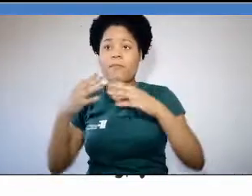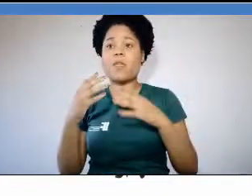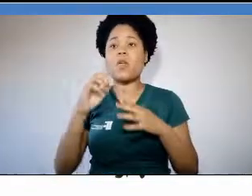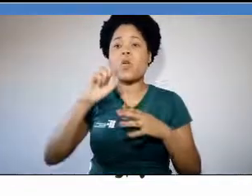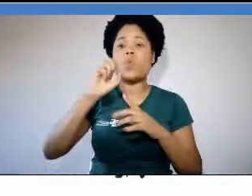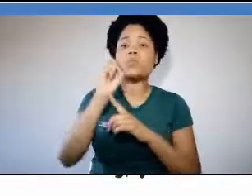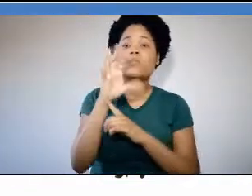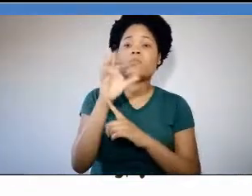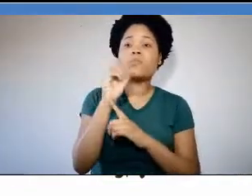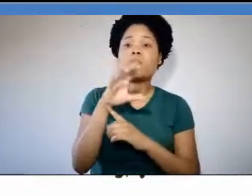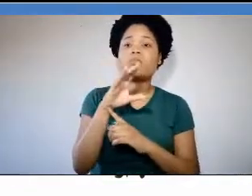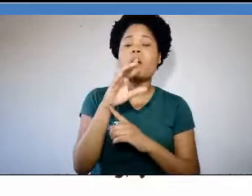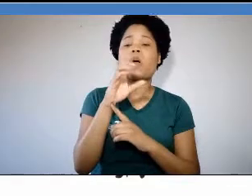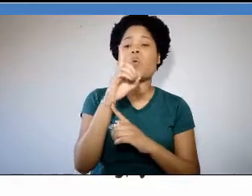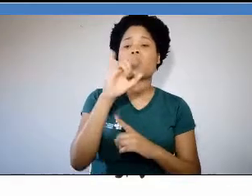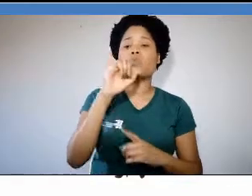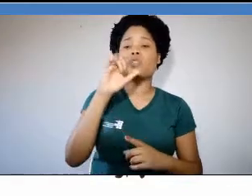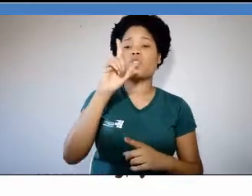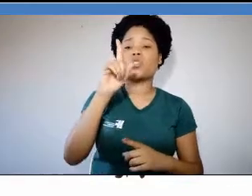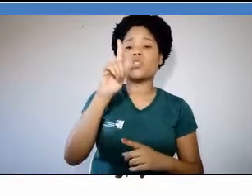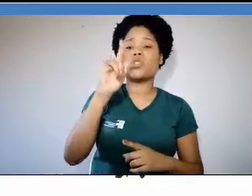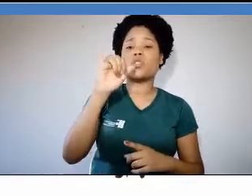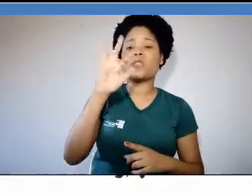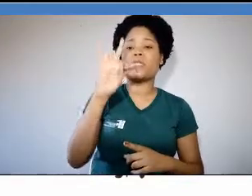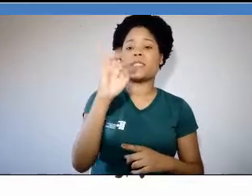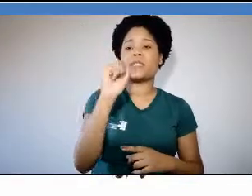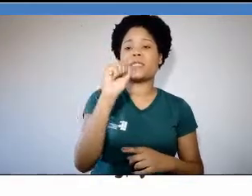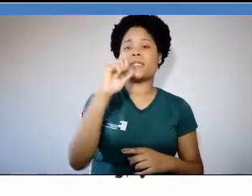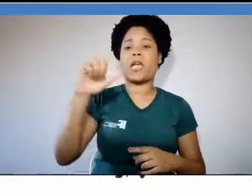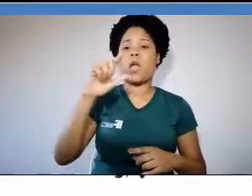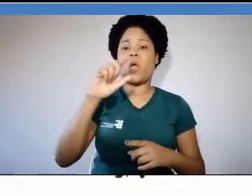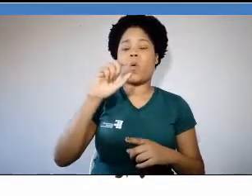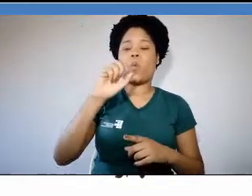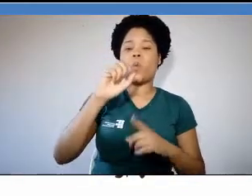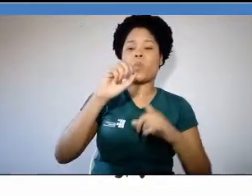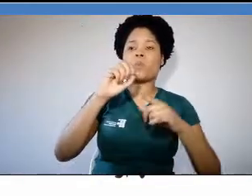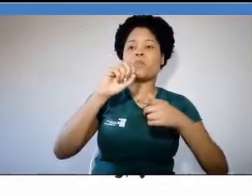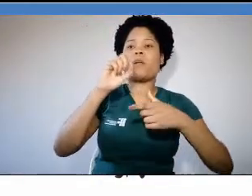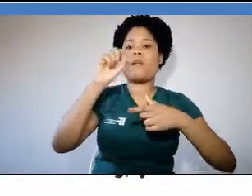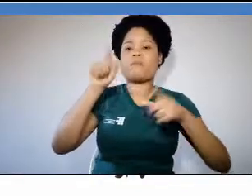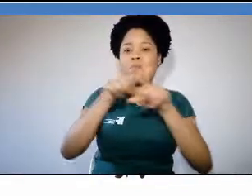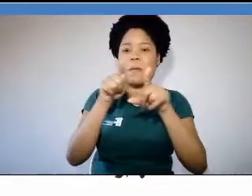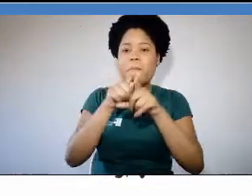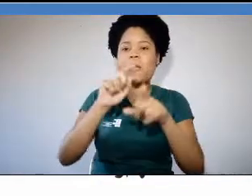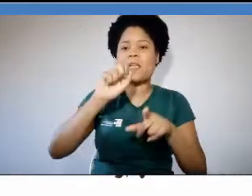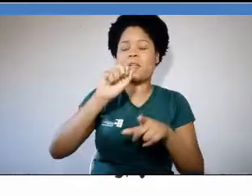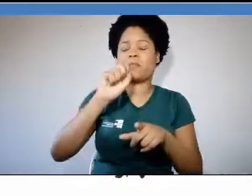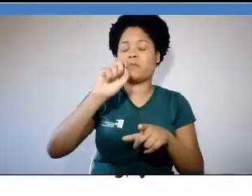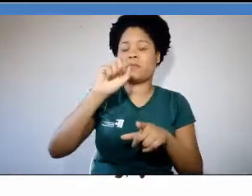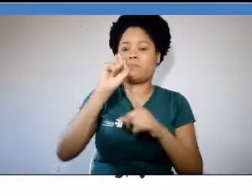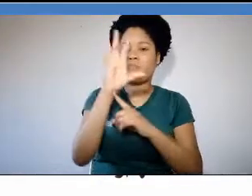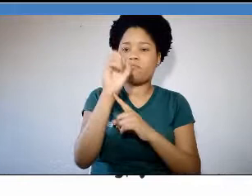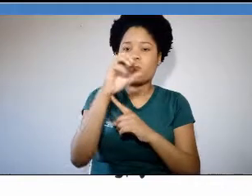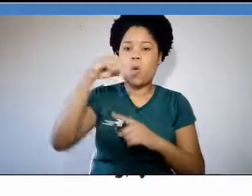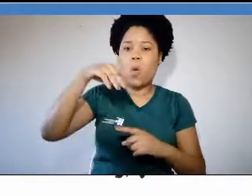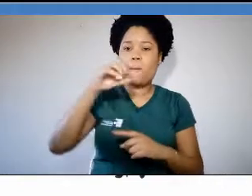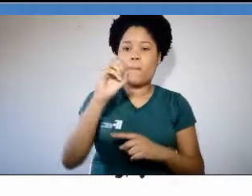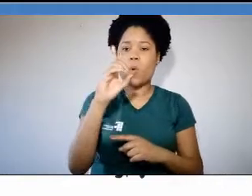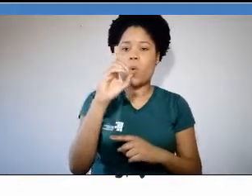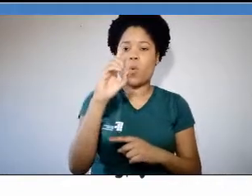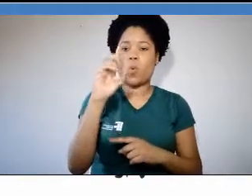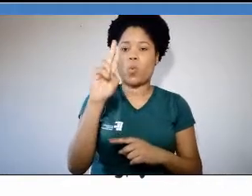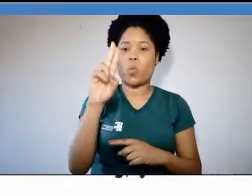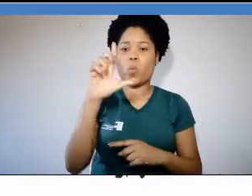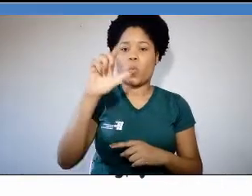é o sinal digital? Sinal digital é também chamado de sinal modular. O que é um sinal modular? É